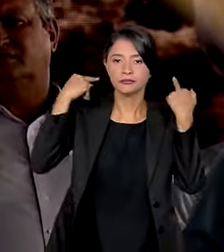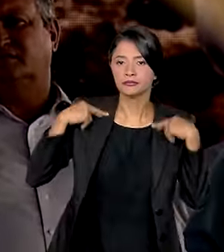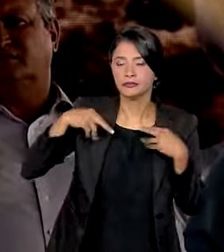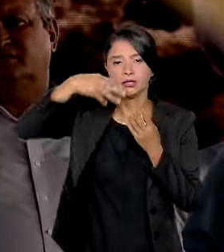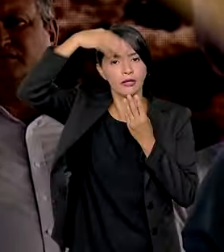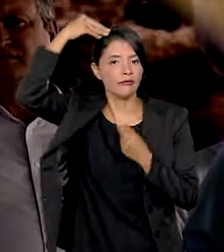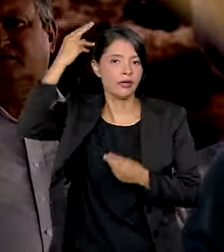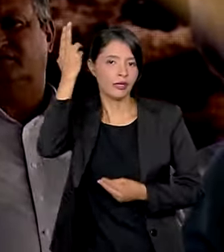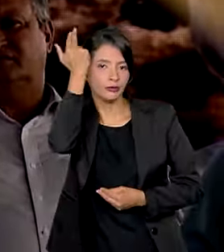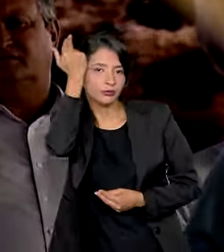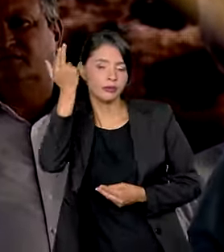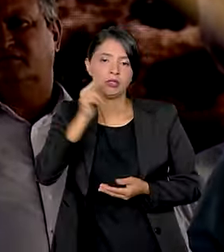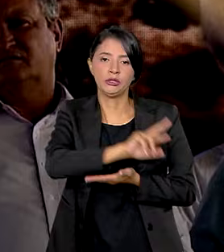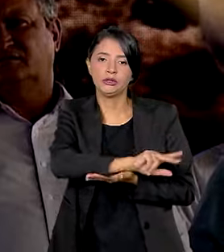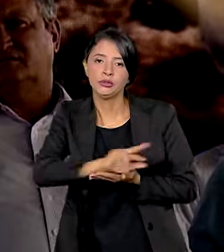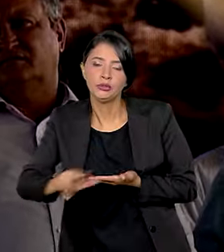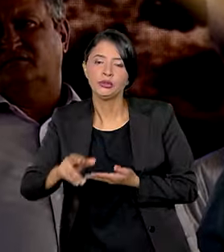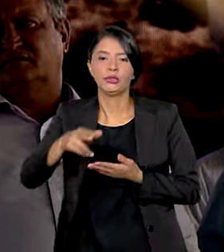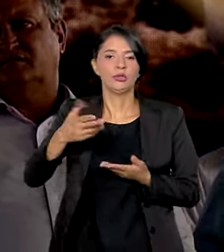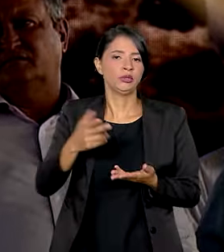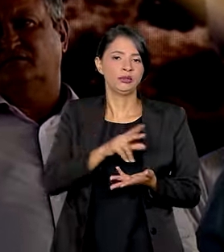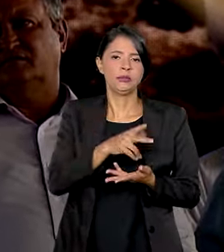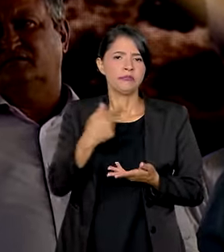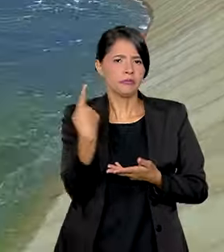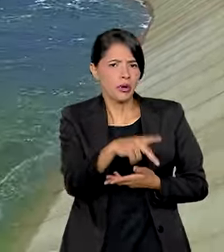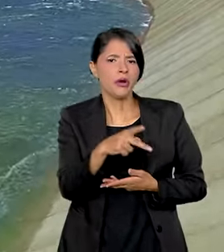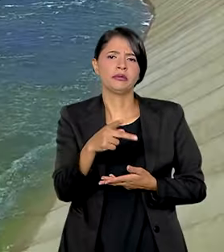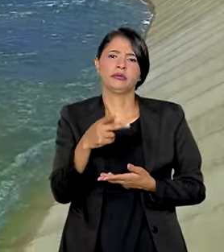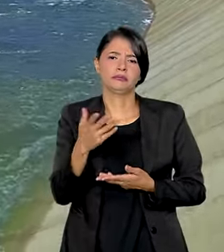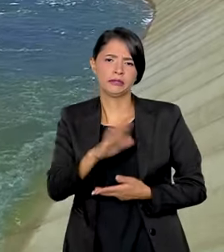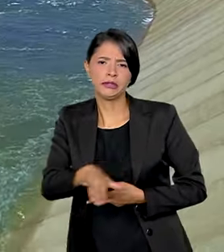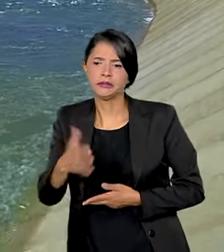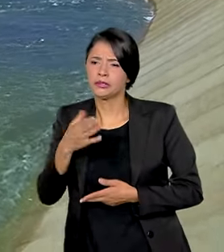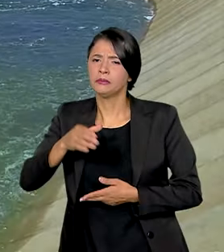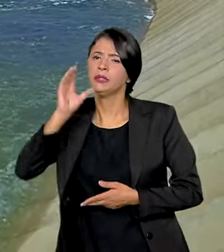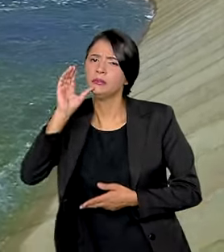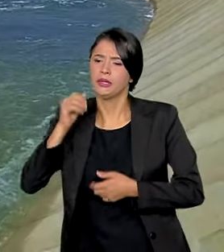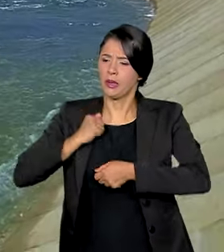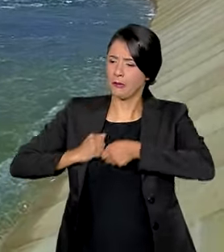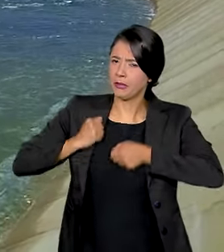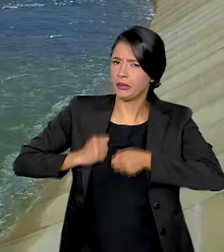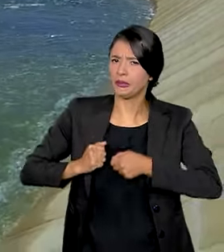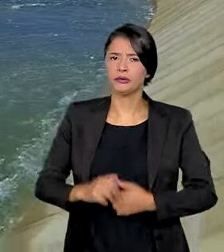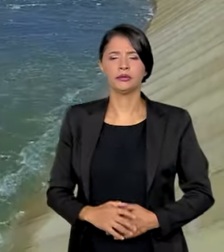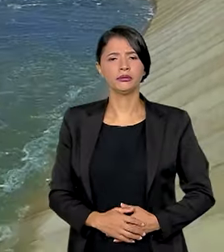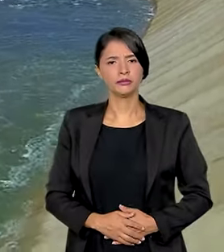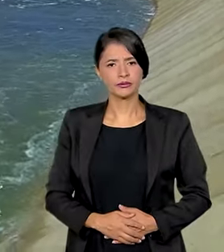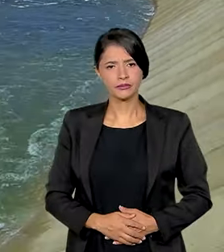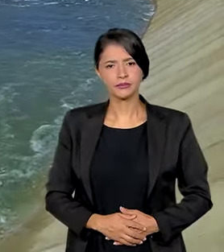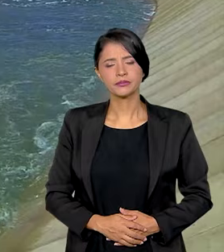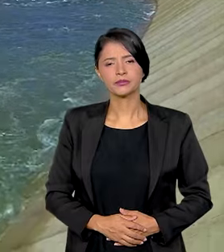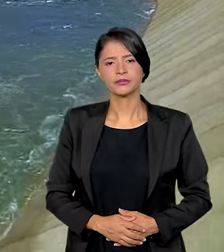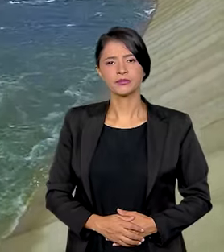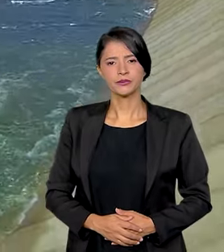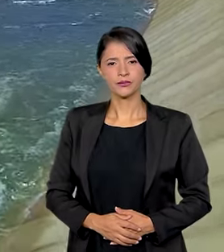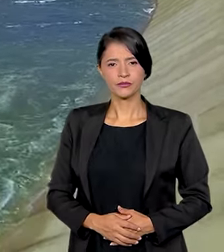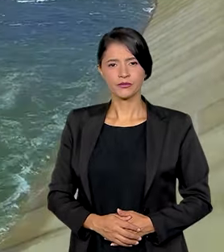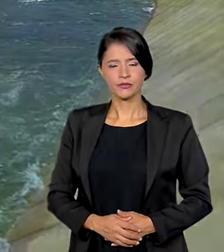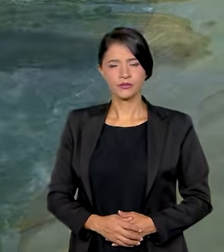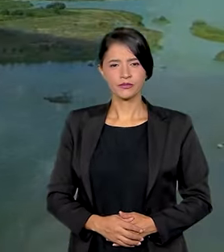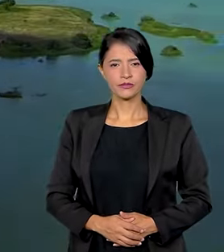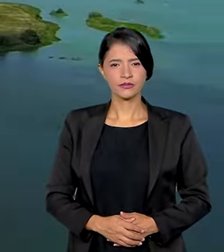do seu cavalo, do seu jumento, do seu bode, para as crianças beber, tomar banho com água limpa.